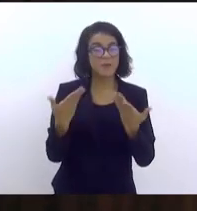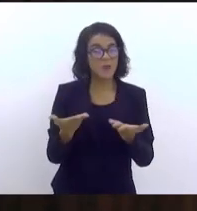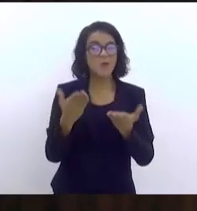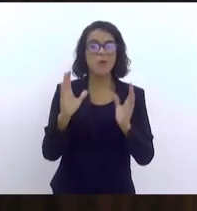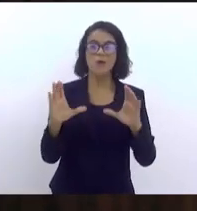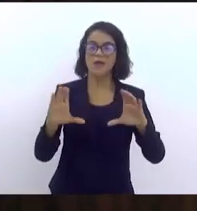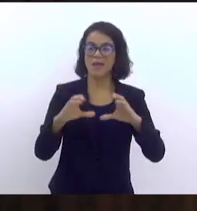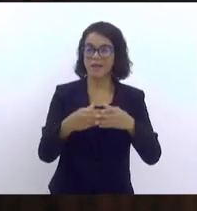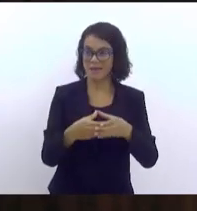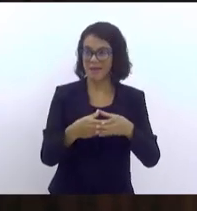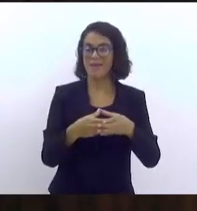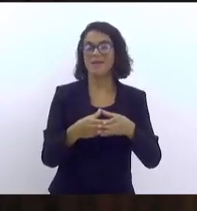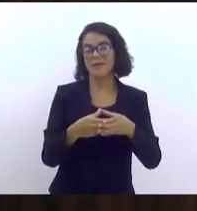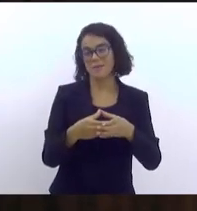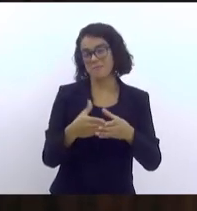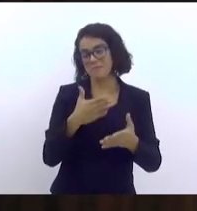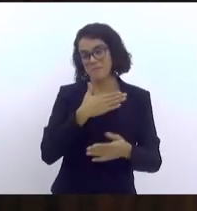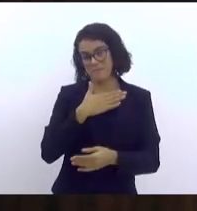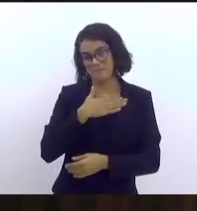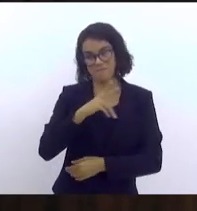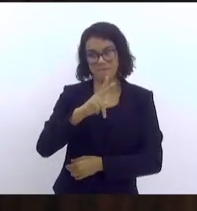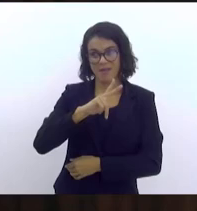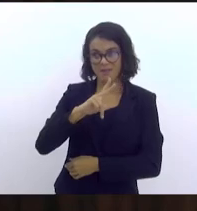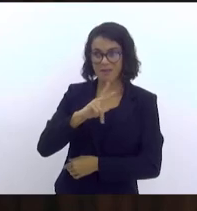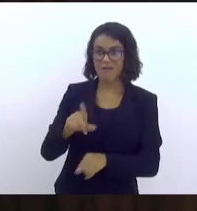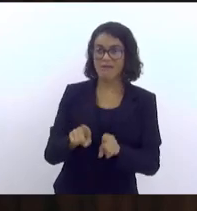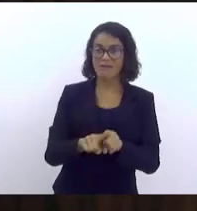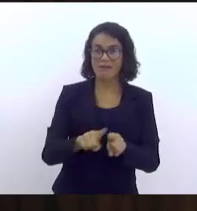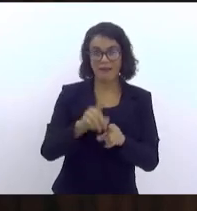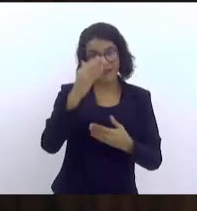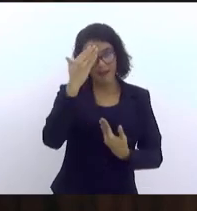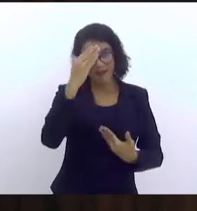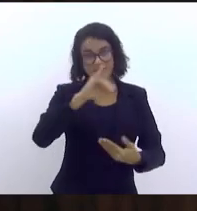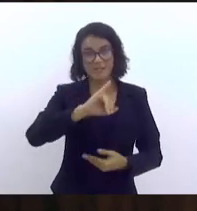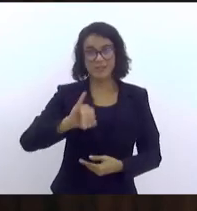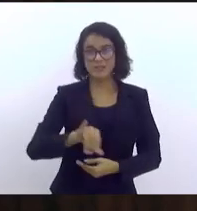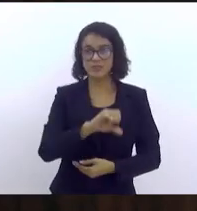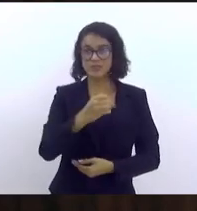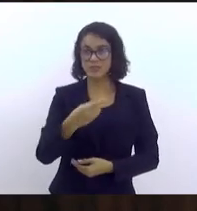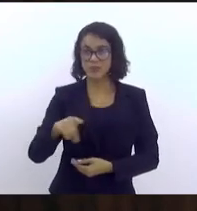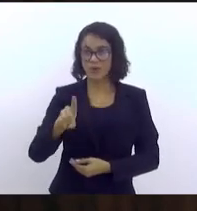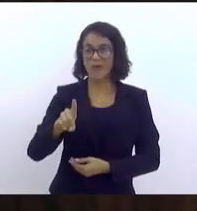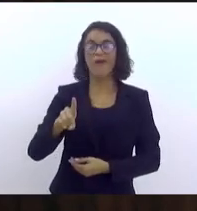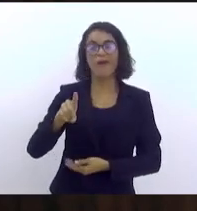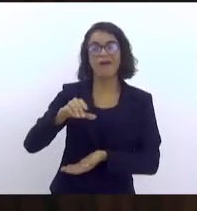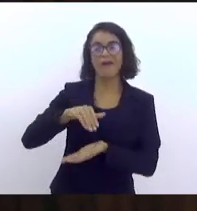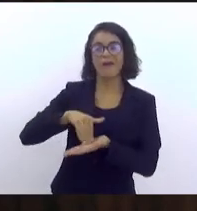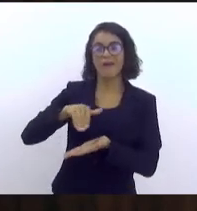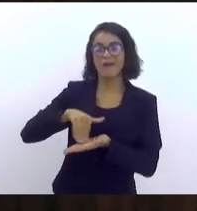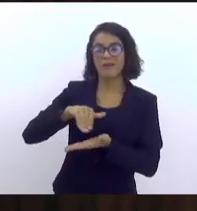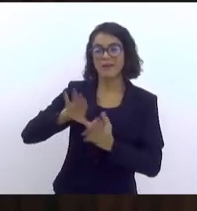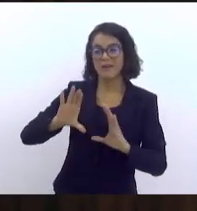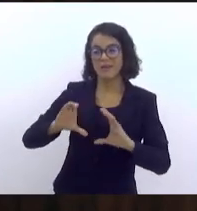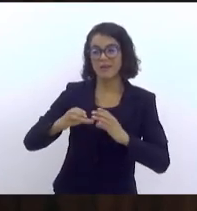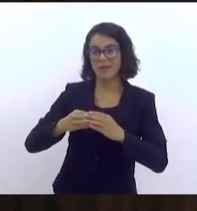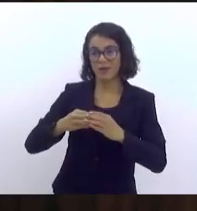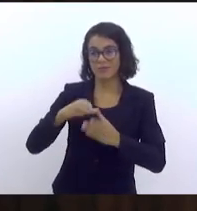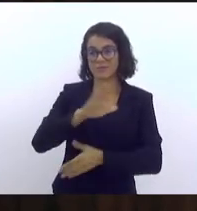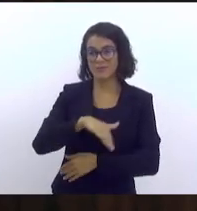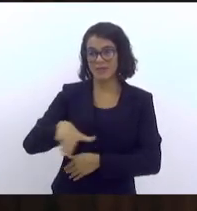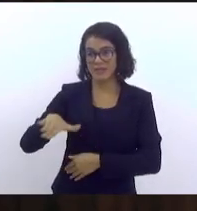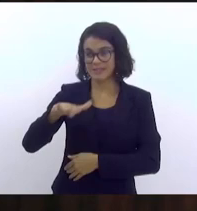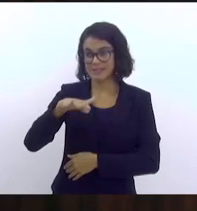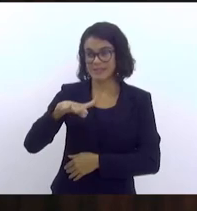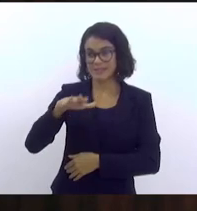equipe aqui do meu gabinete agradecer o João que é o secretário da Comissão da criança